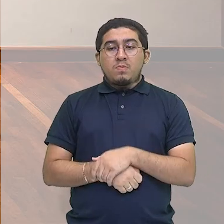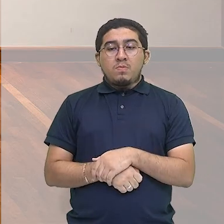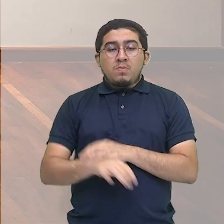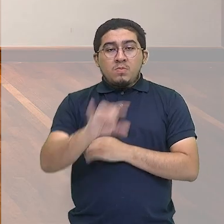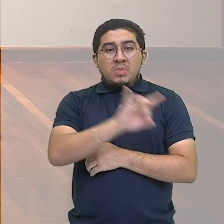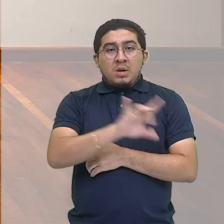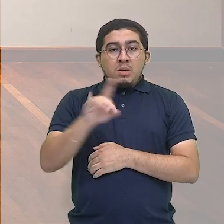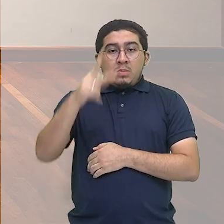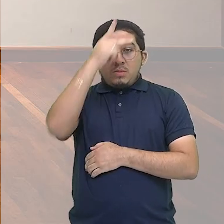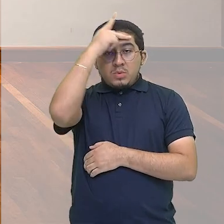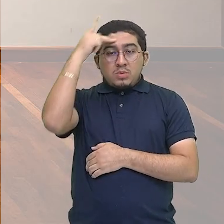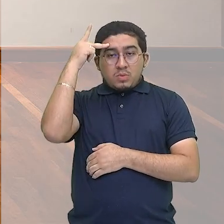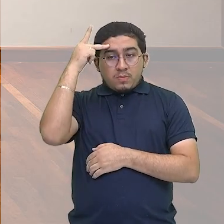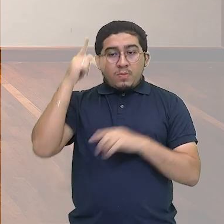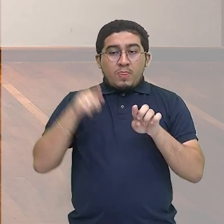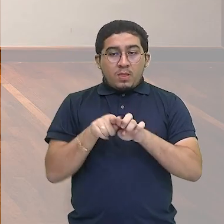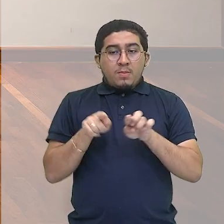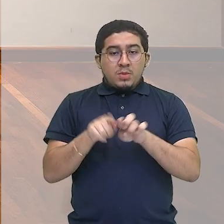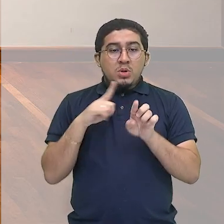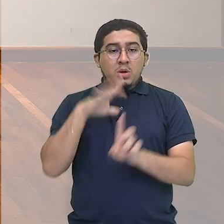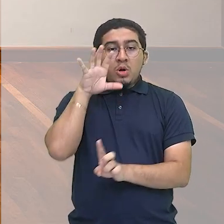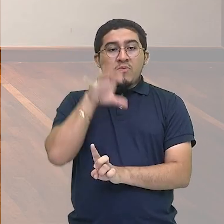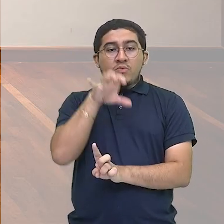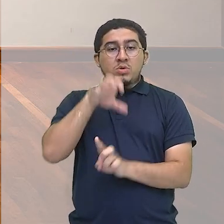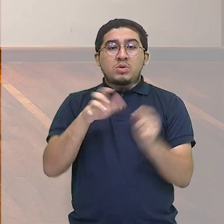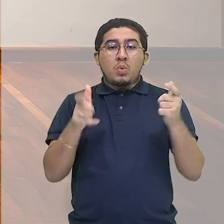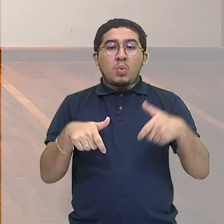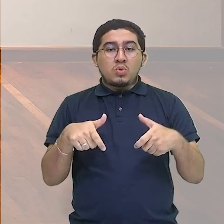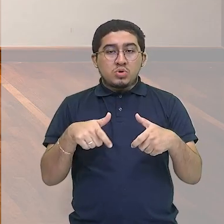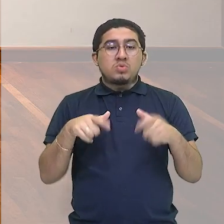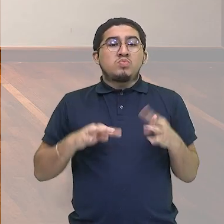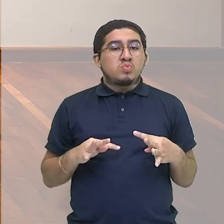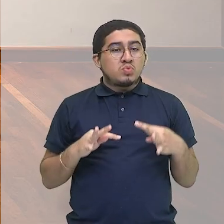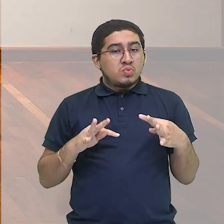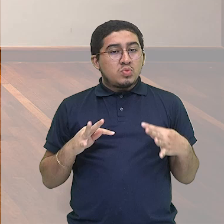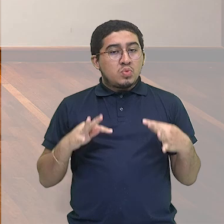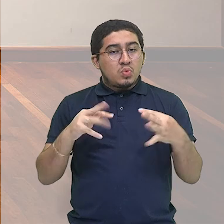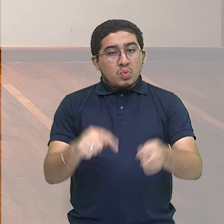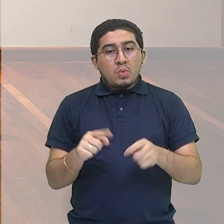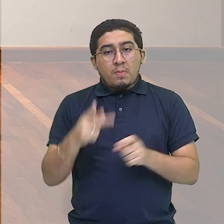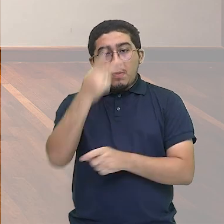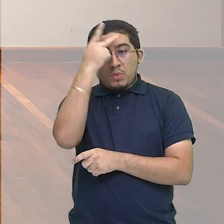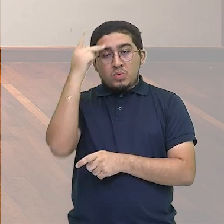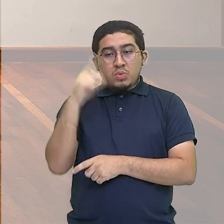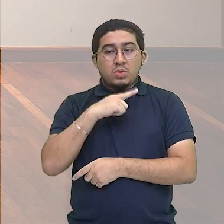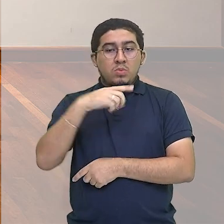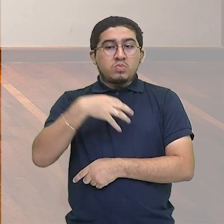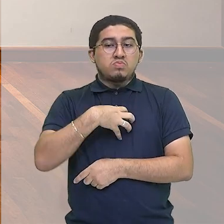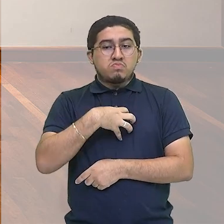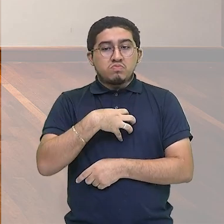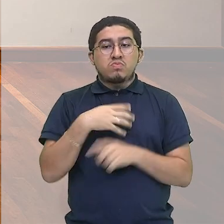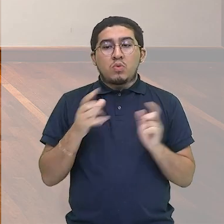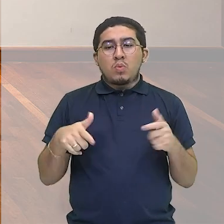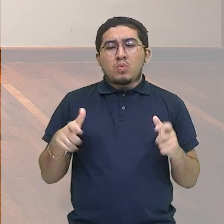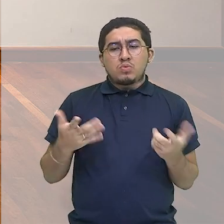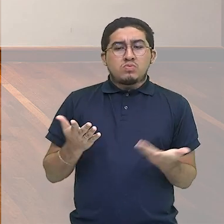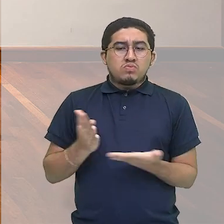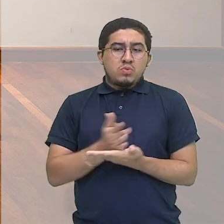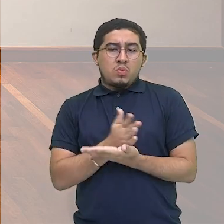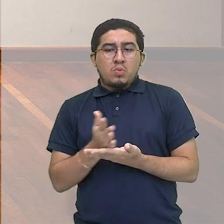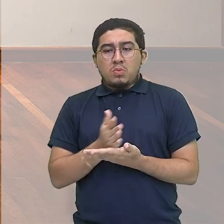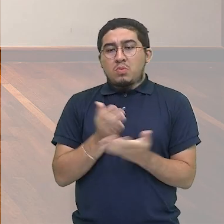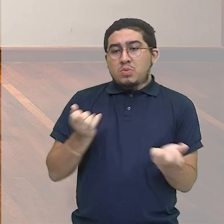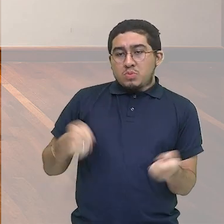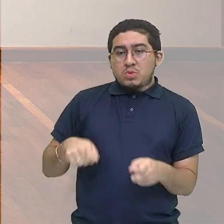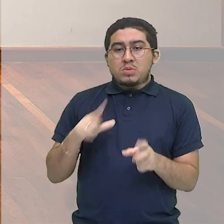nós, de cada indivíduo, que tem influência também em todos que são afetados, né, de alguma forma